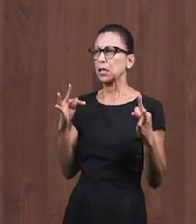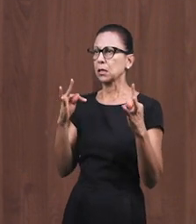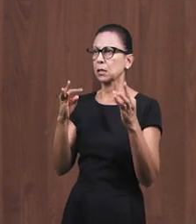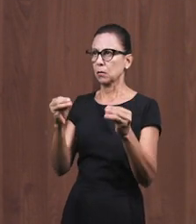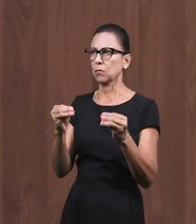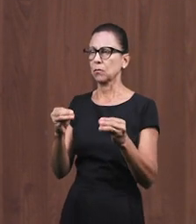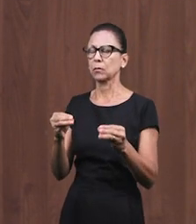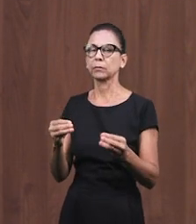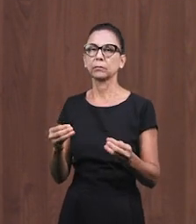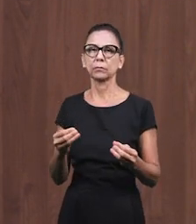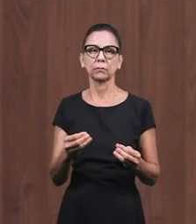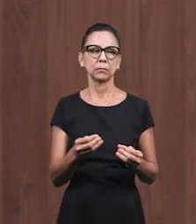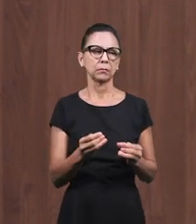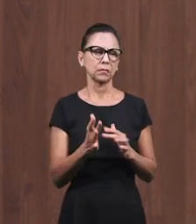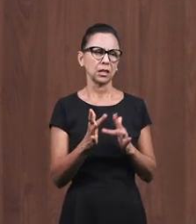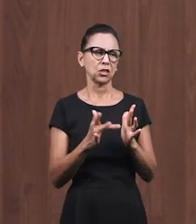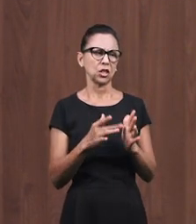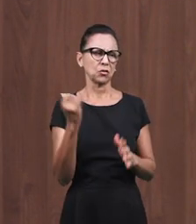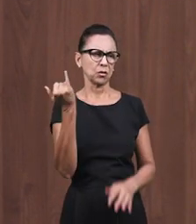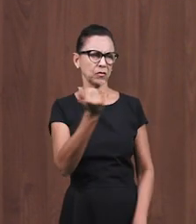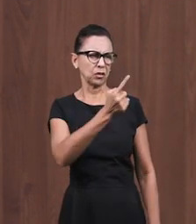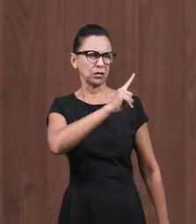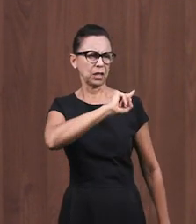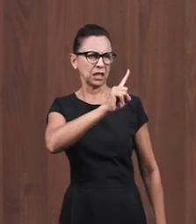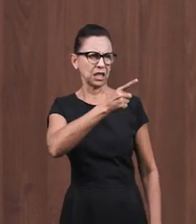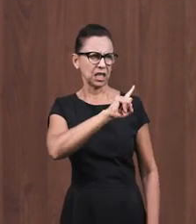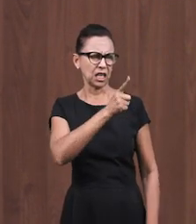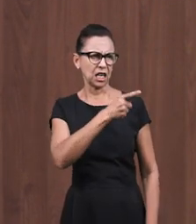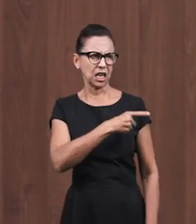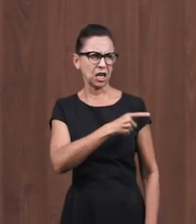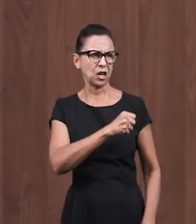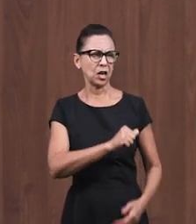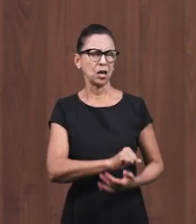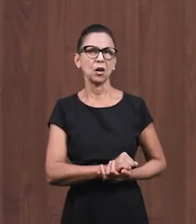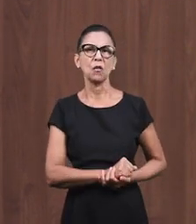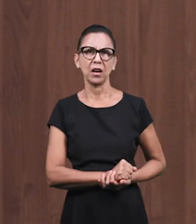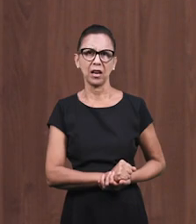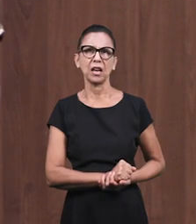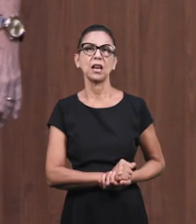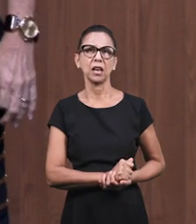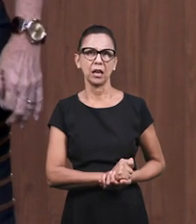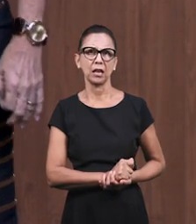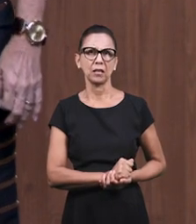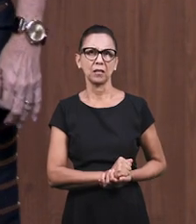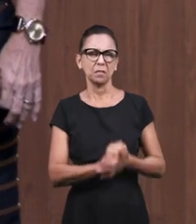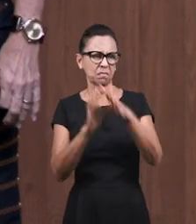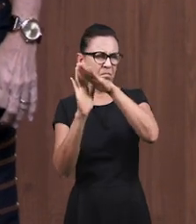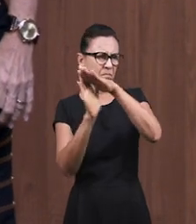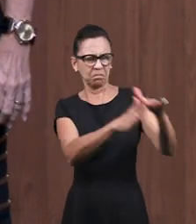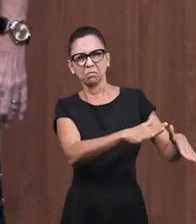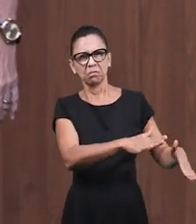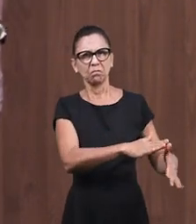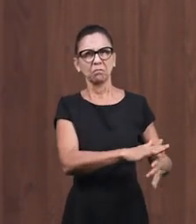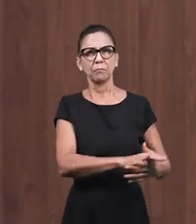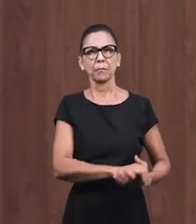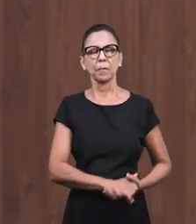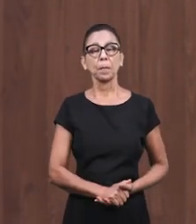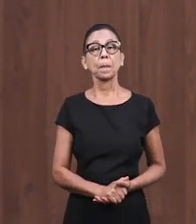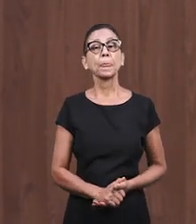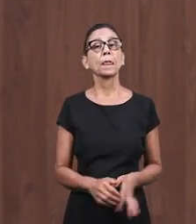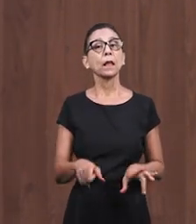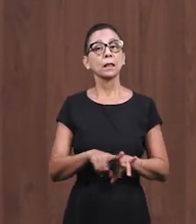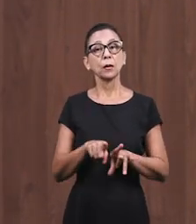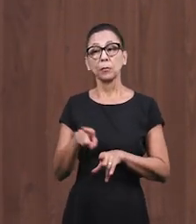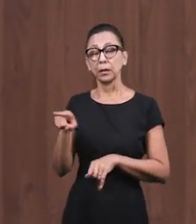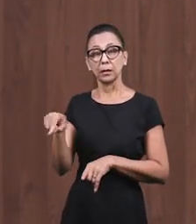palavra, Jesus. Ele negou através da palavra. Repreendeu o adversário pela palavra. Nabote disse não às propostas de